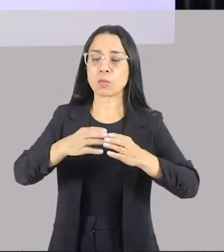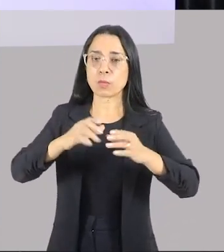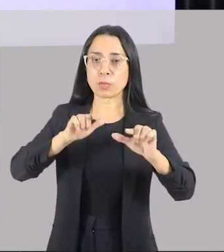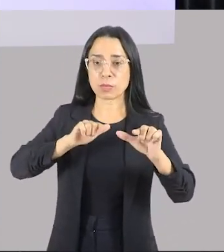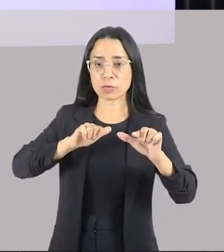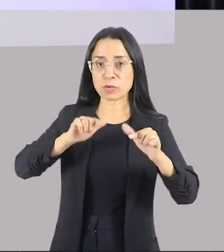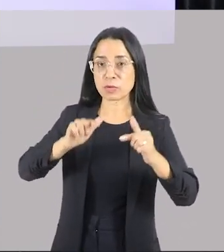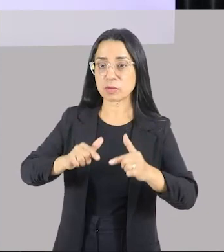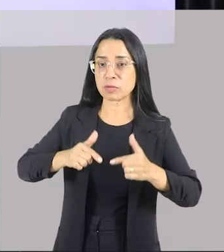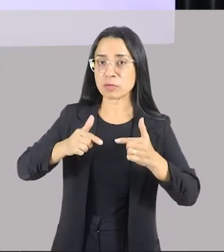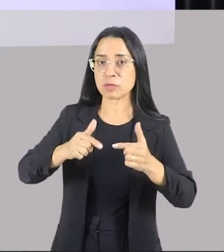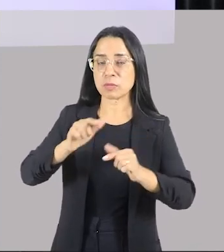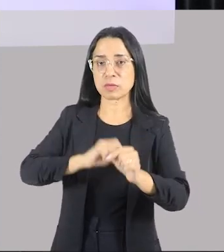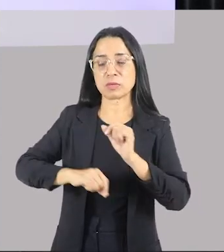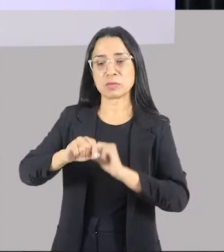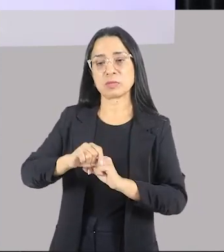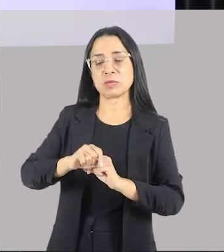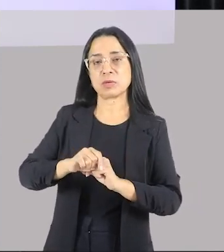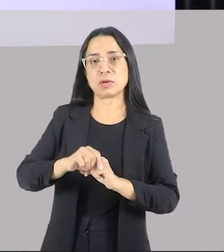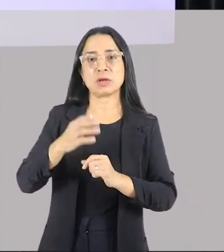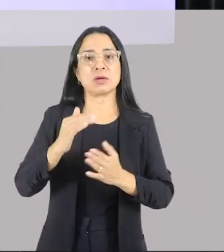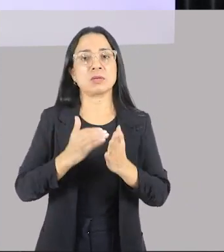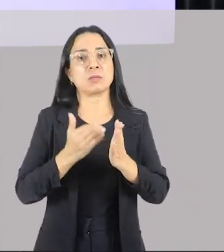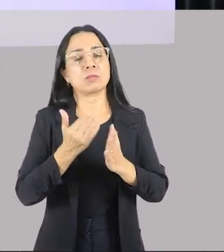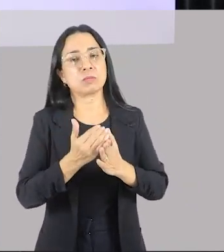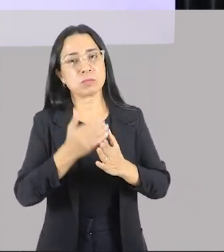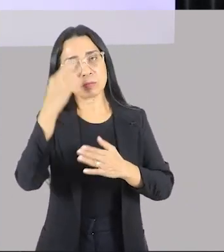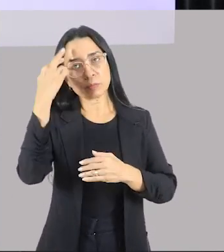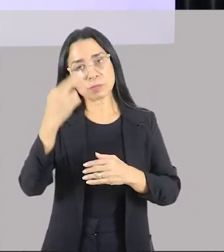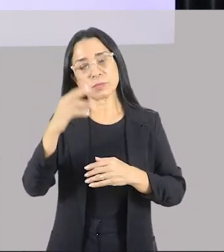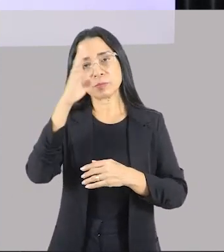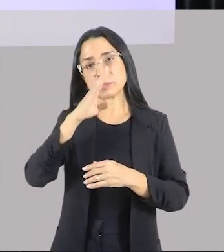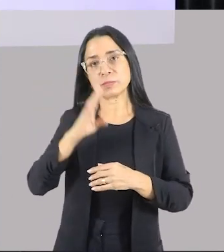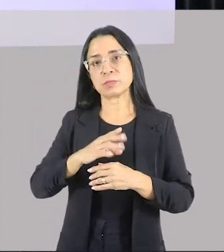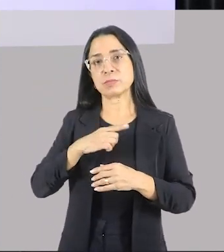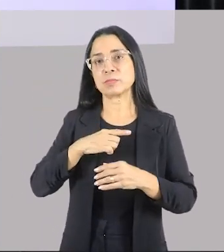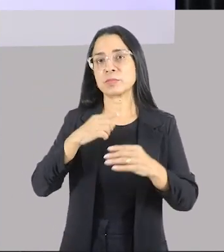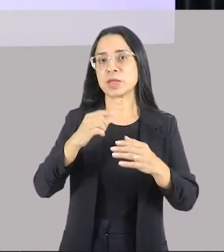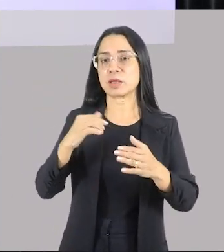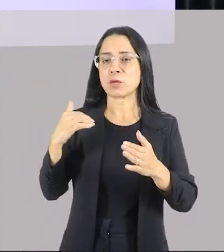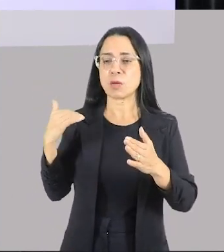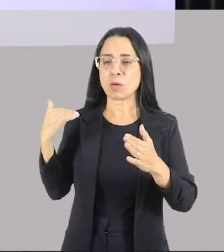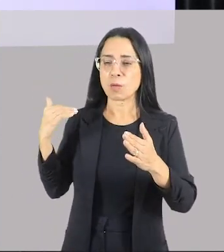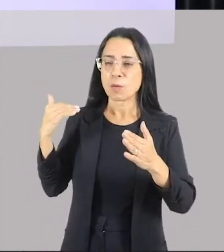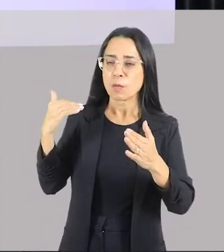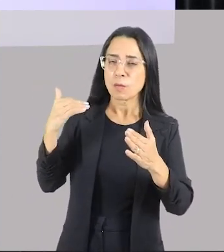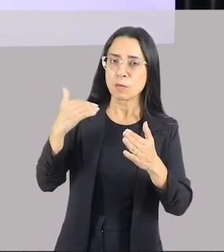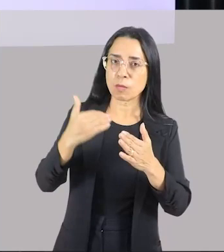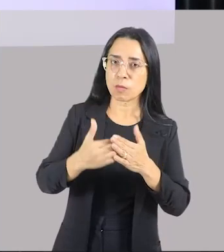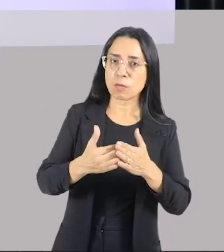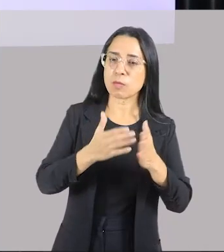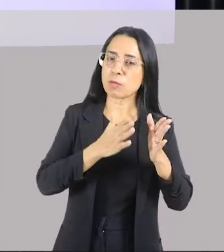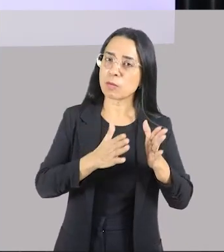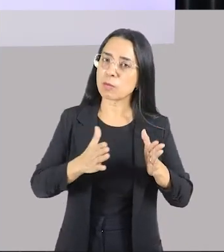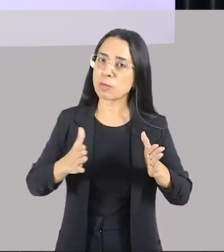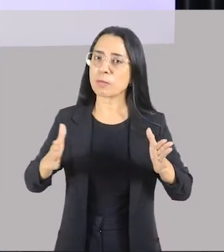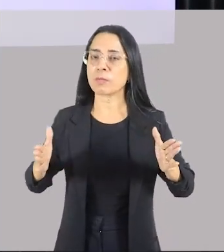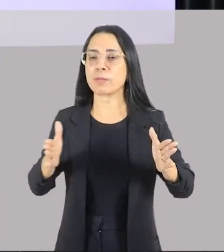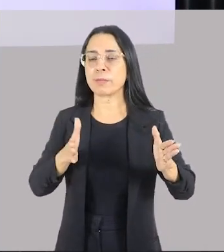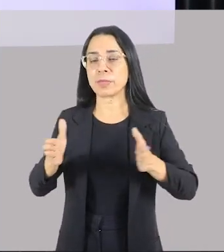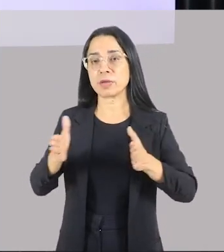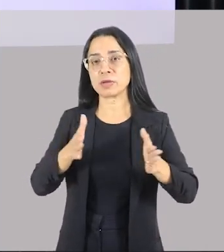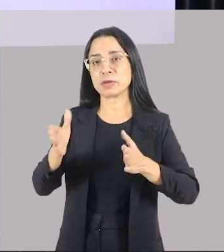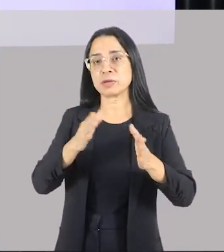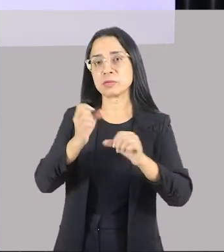gente, que dentro da história brasileira nós vemos de um longo período de escravização de negros que vieram